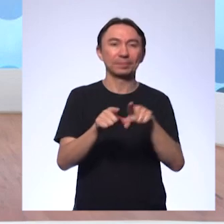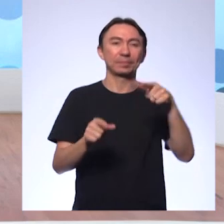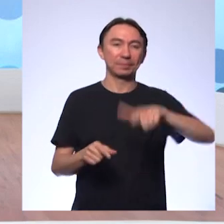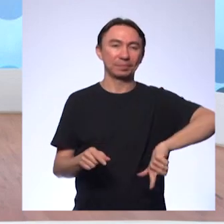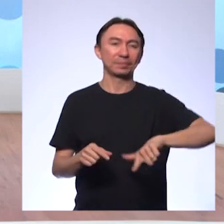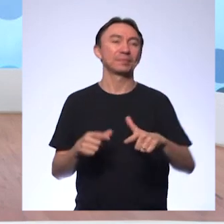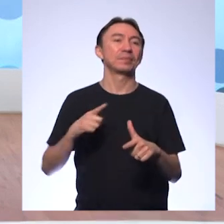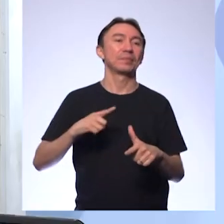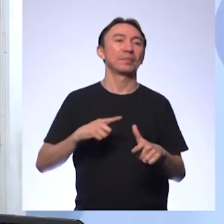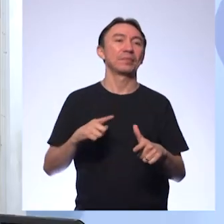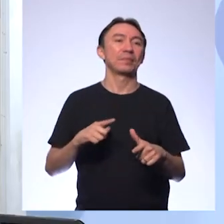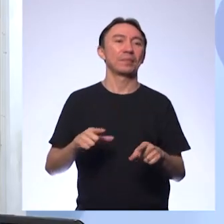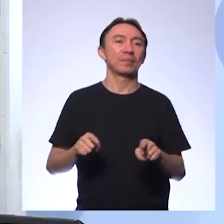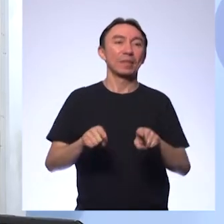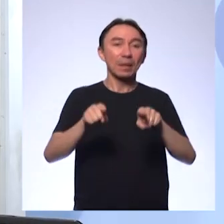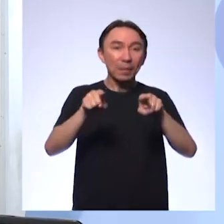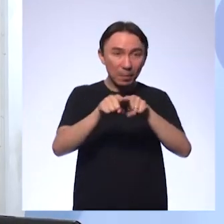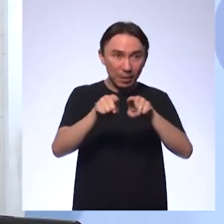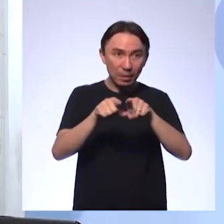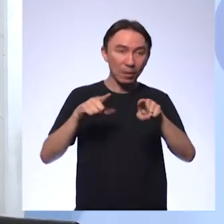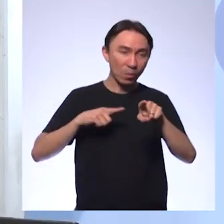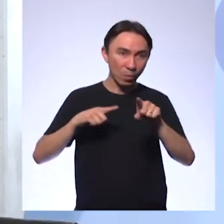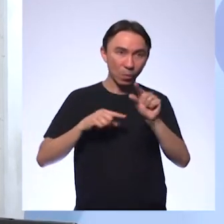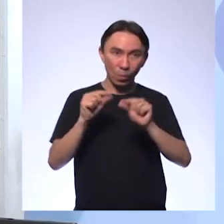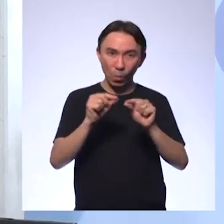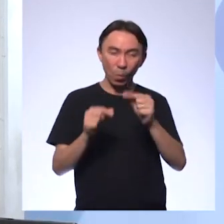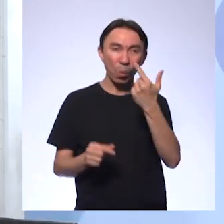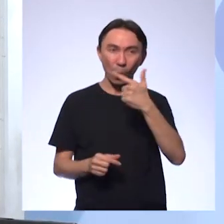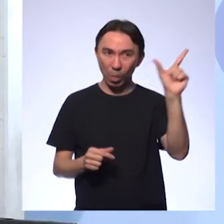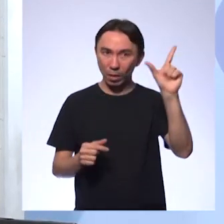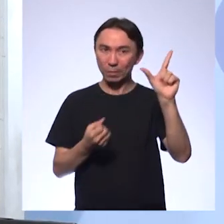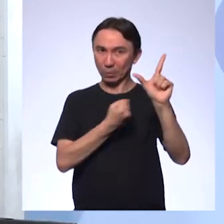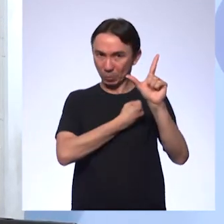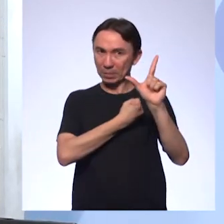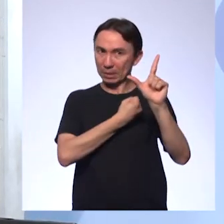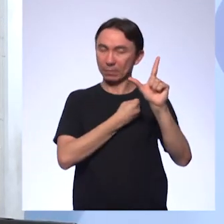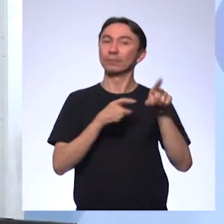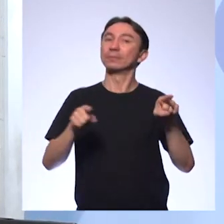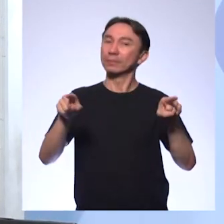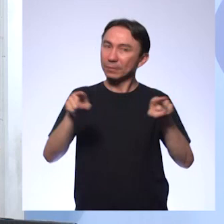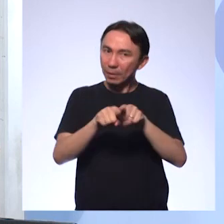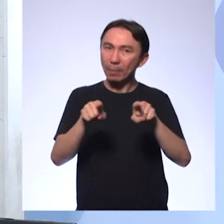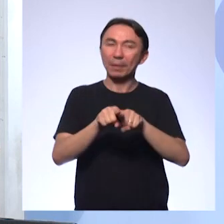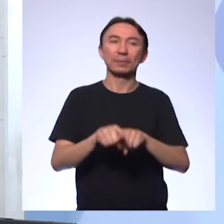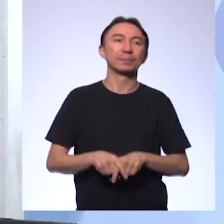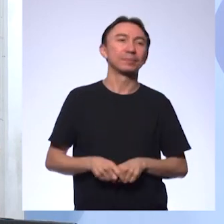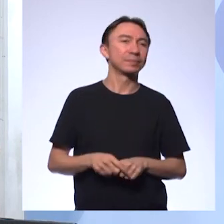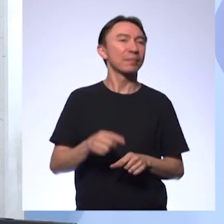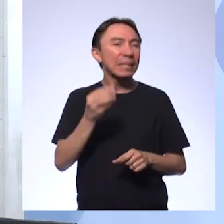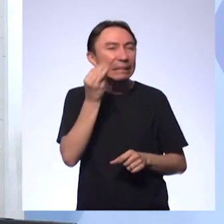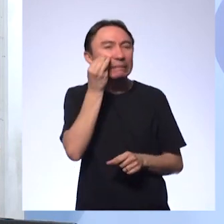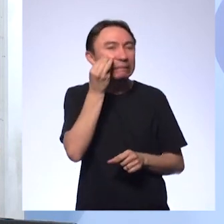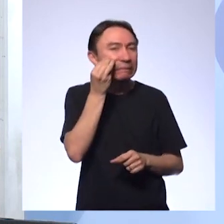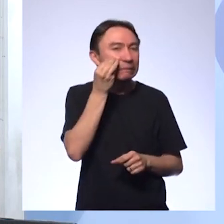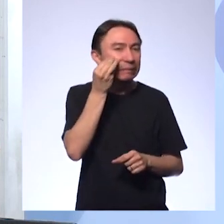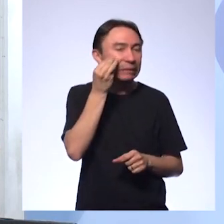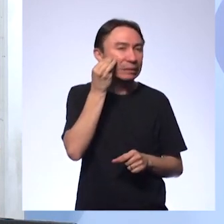a nomenclatura orto, meta e para, e também tem uma numeração, tá? Vou tentar desenhar aqui, tá bom, pessoal?